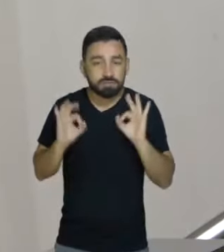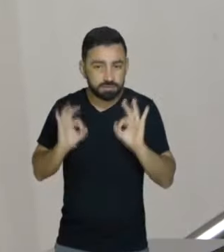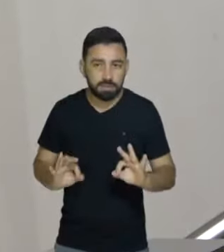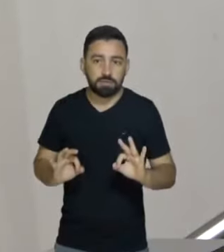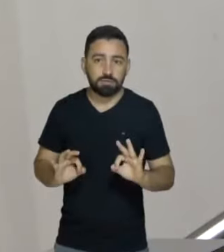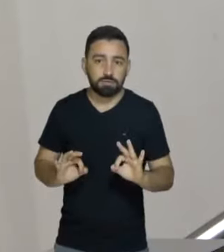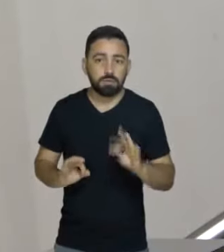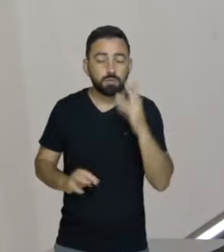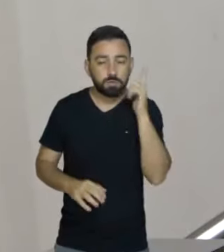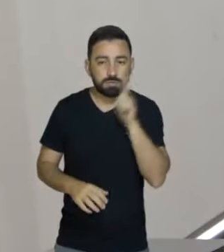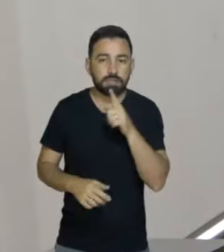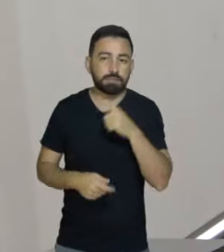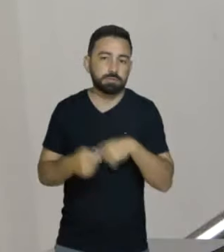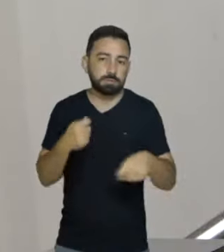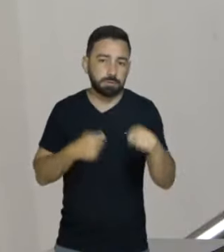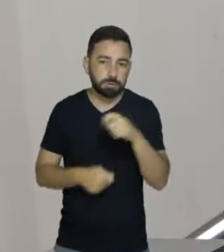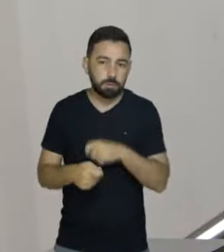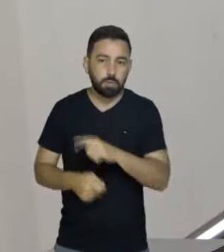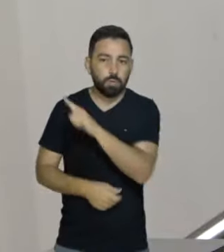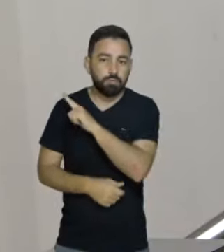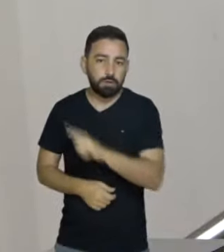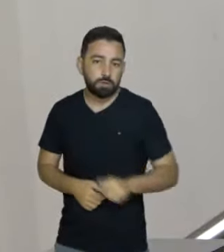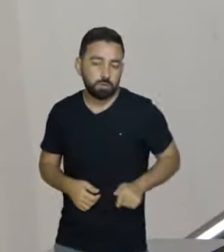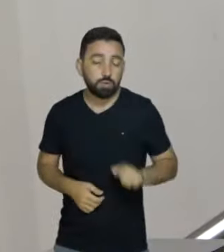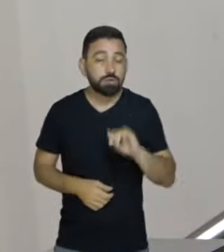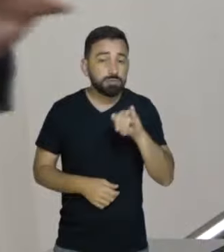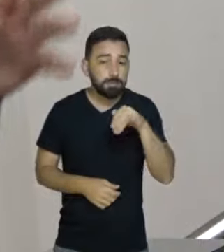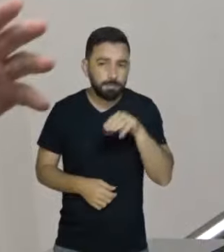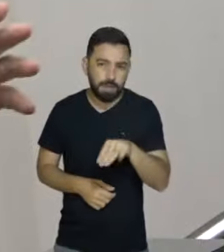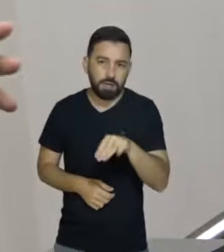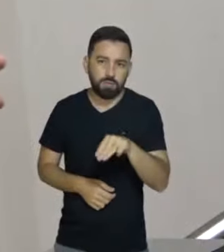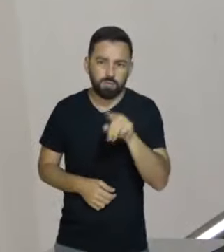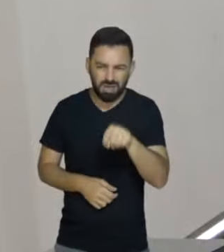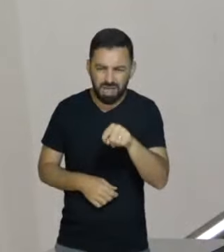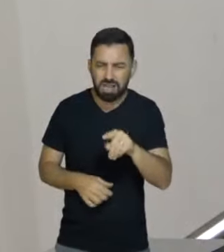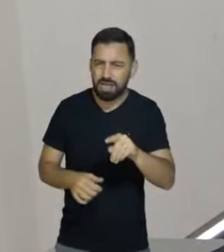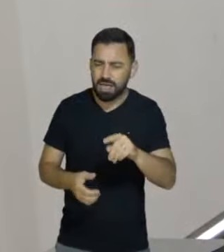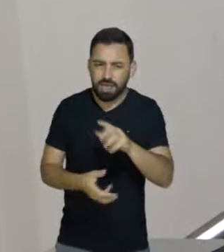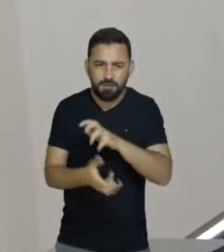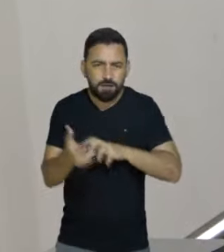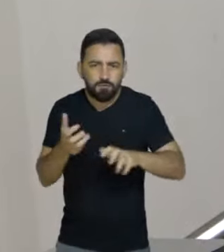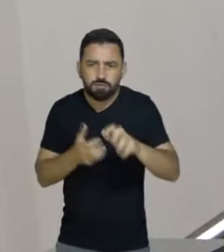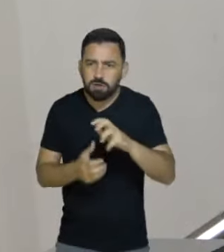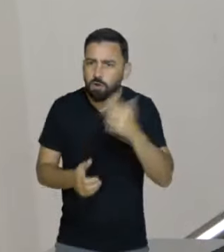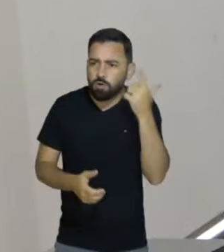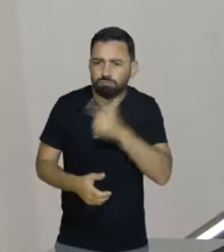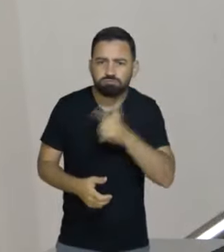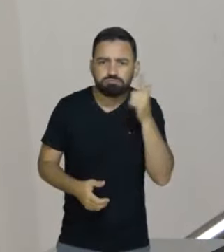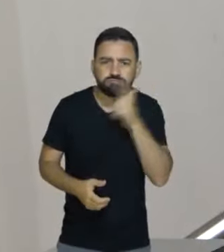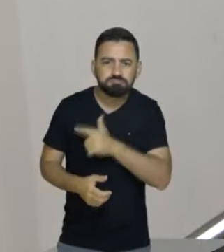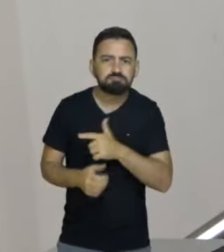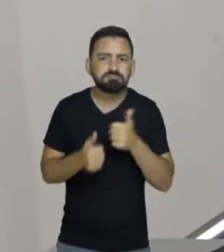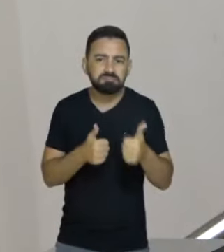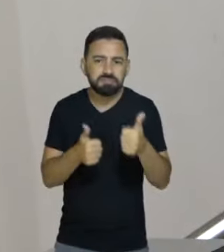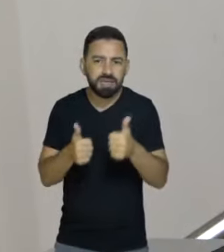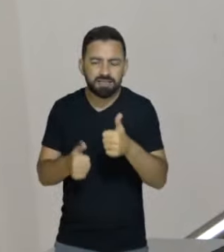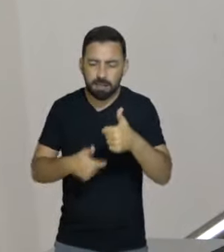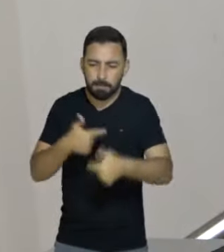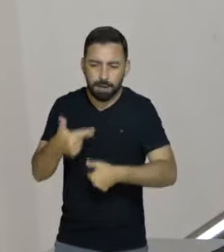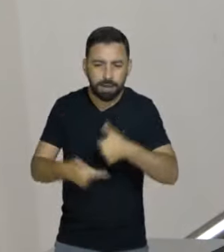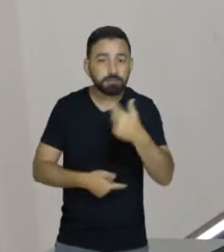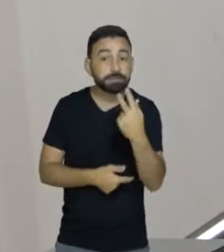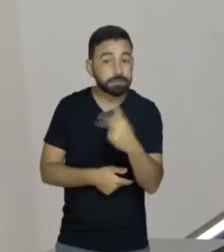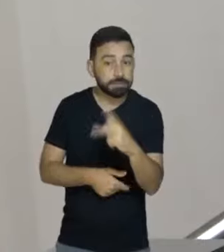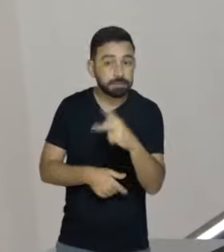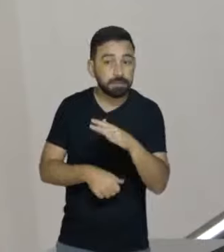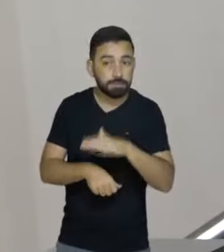a administração do nosso governador Jorginho Melo, que vem fazendo uma revolução, muito pelo trabalho, sim, dele, principalmente